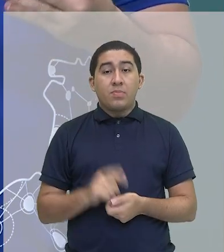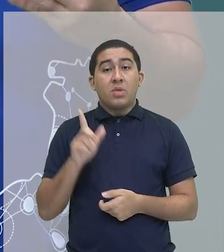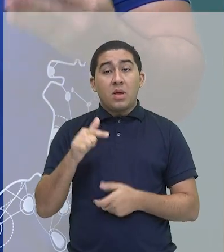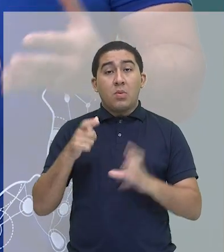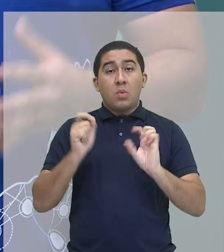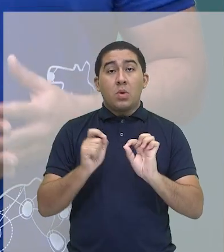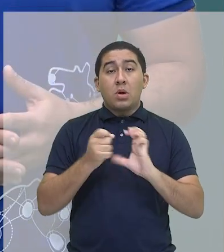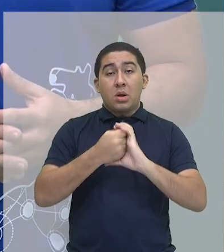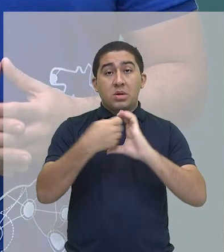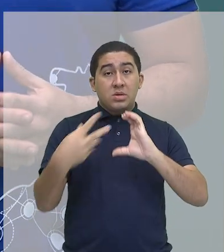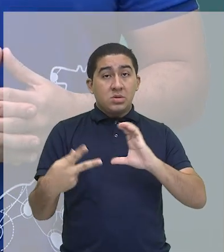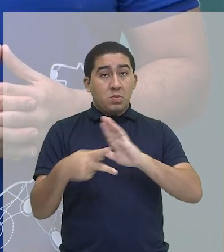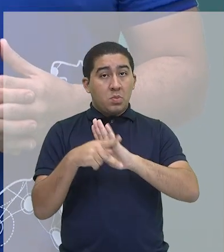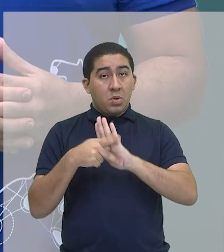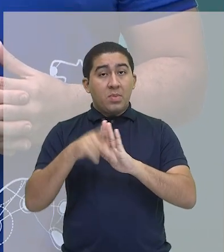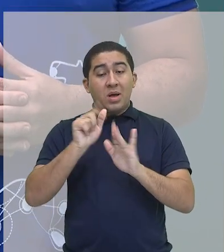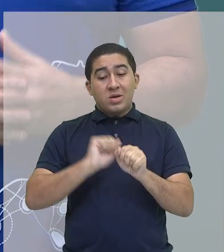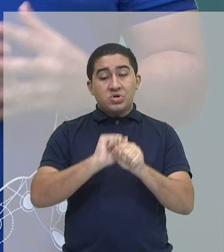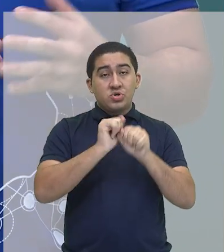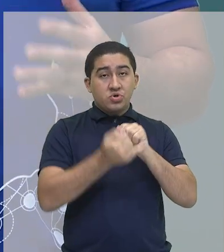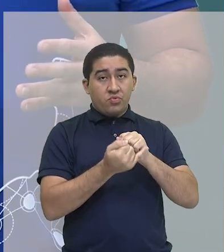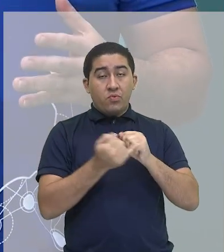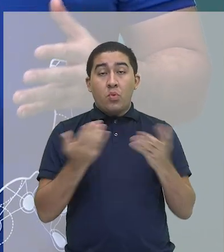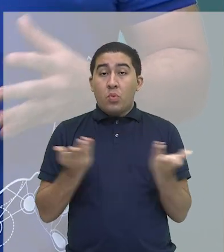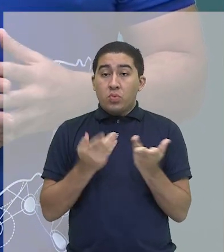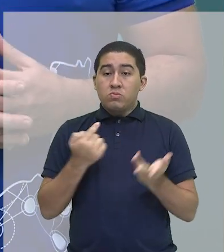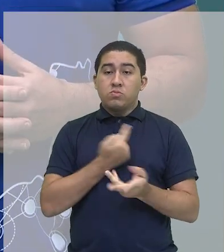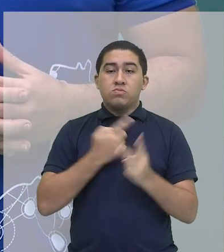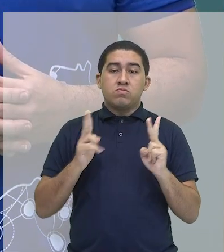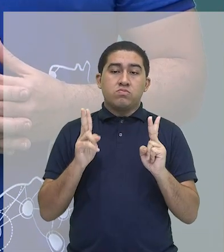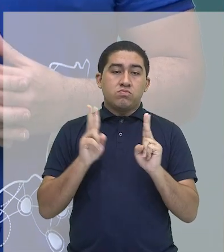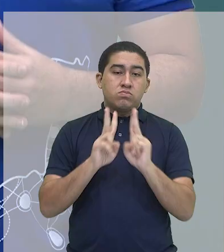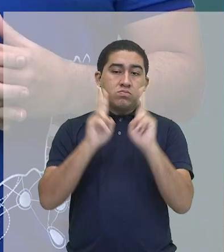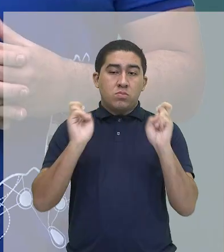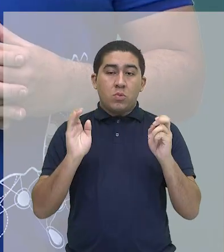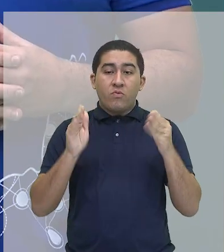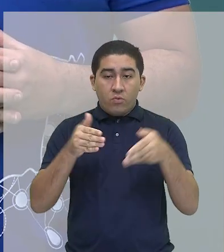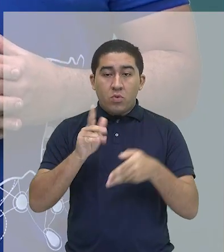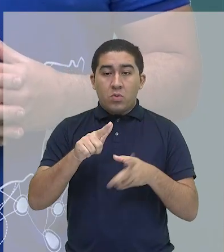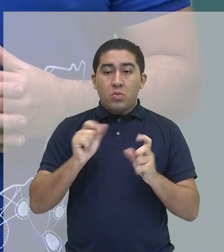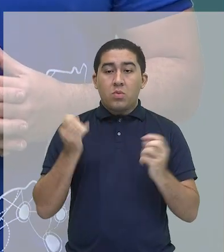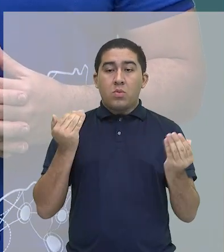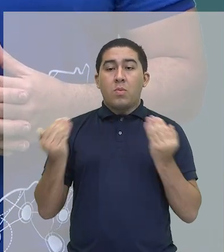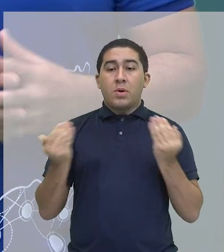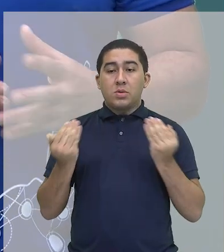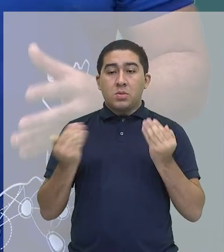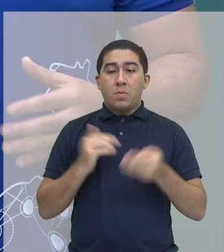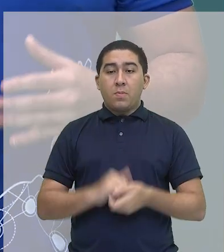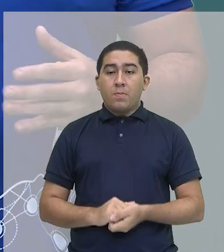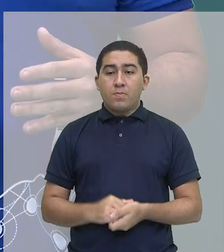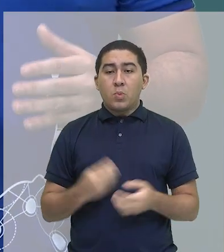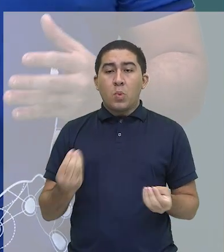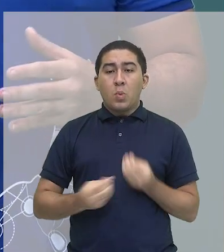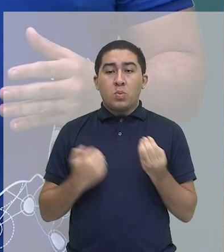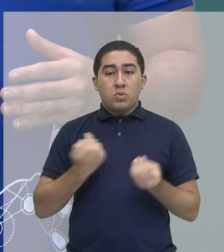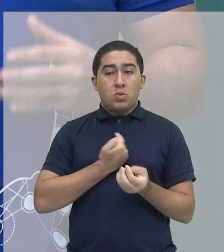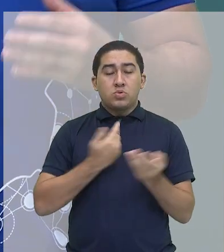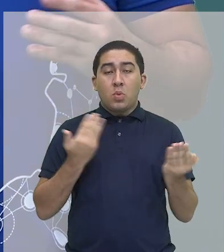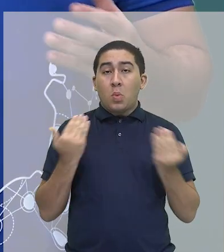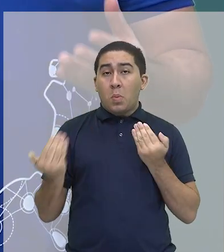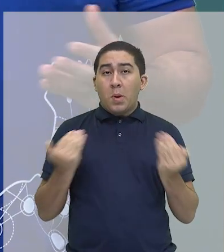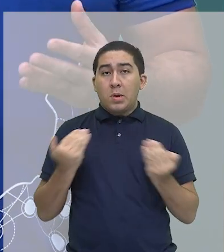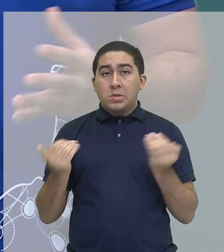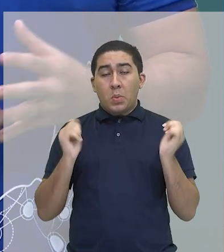Esses são adjetivos. E hoje nós vamos falar especificamente aí de comparativos. Como nós vamos fazer